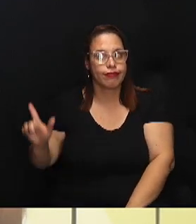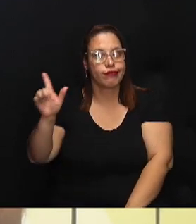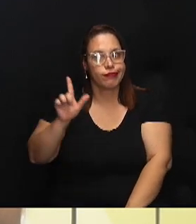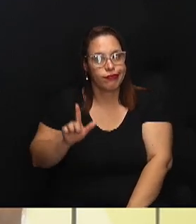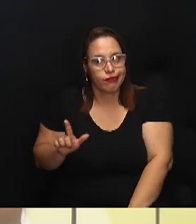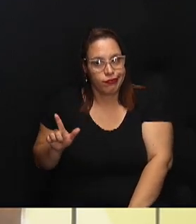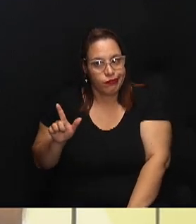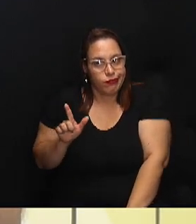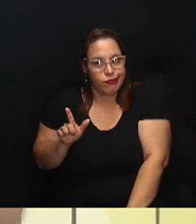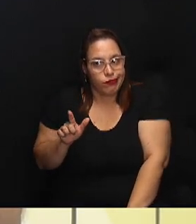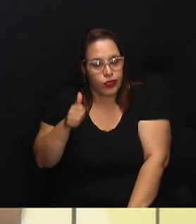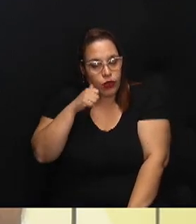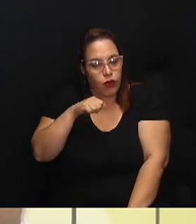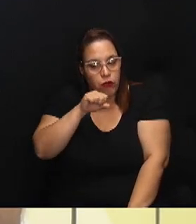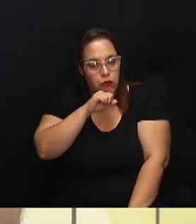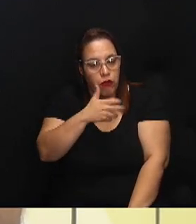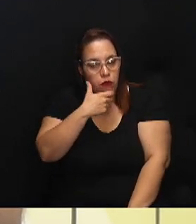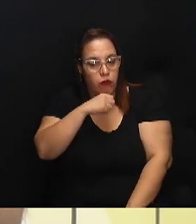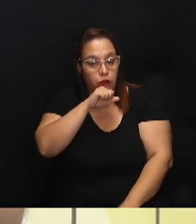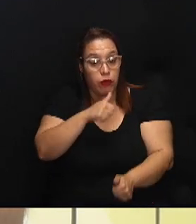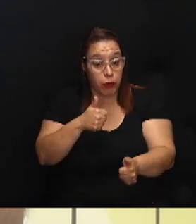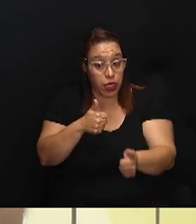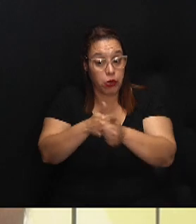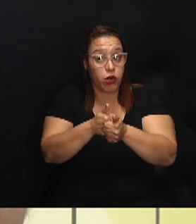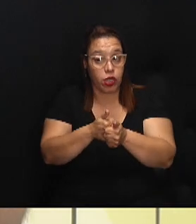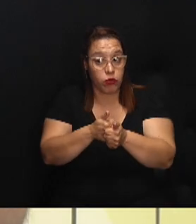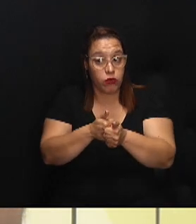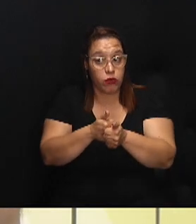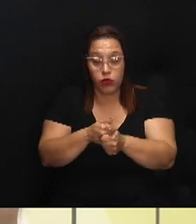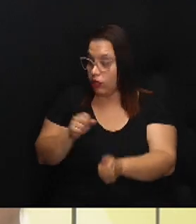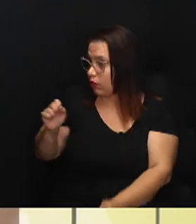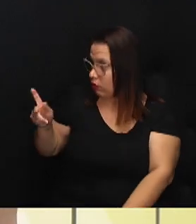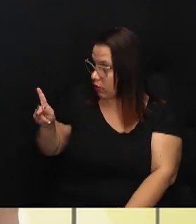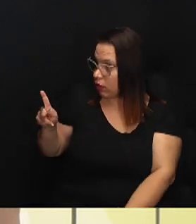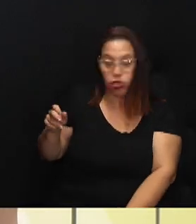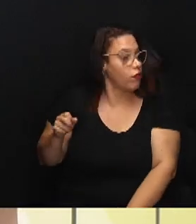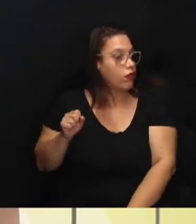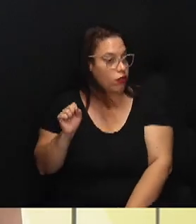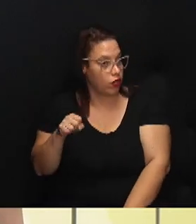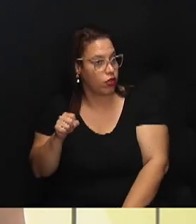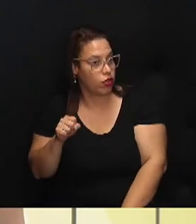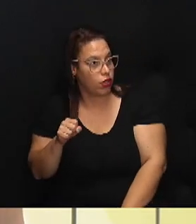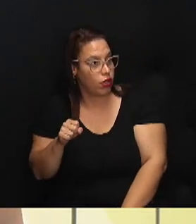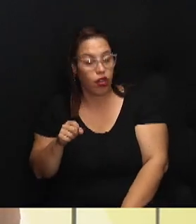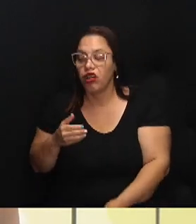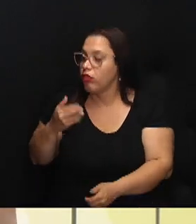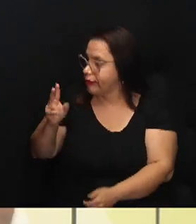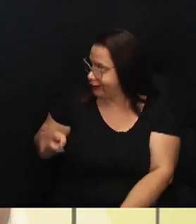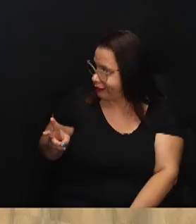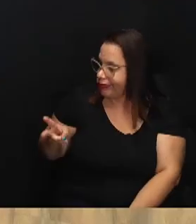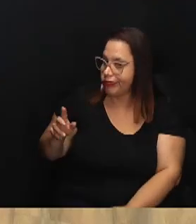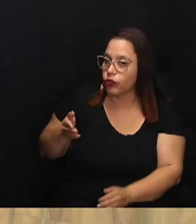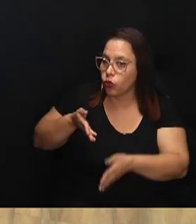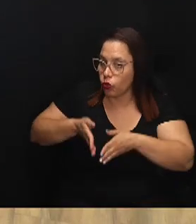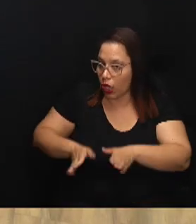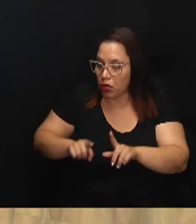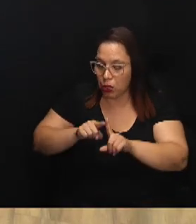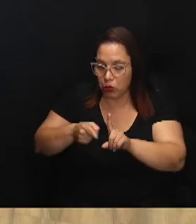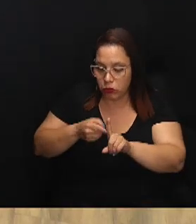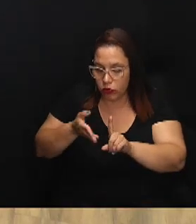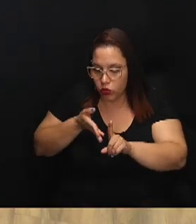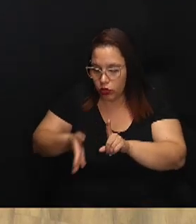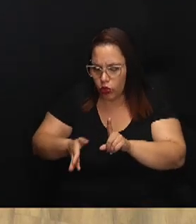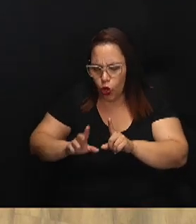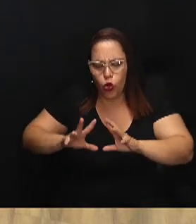a mãe e o pai estão mais próximos ali, né? São, sei lá, os mais Se torna um evento quando nasce um bebê, né? Isso, mas todos